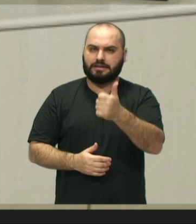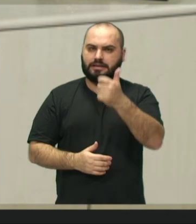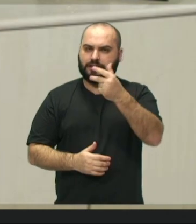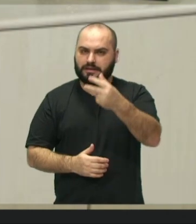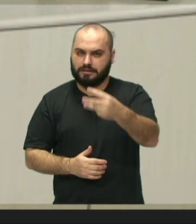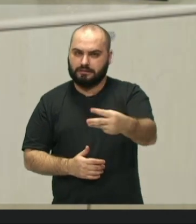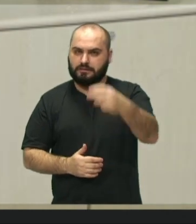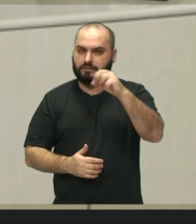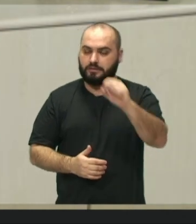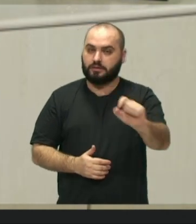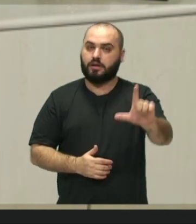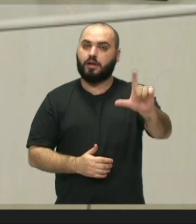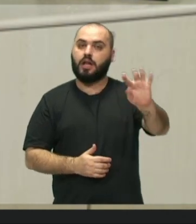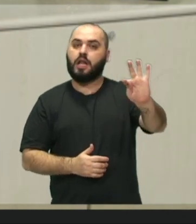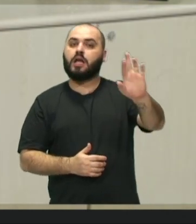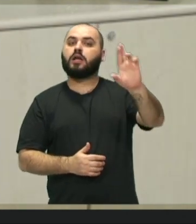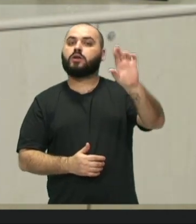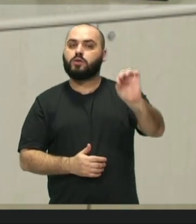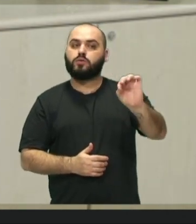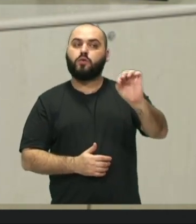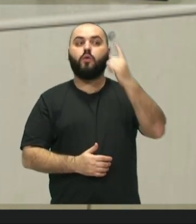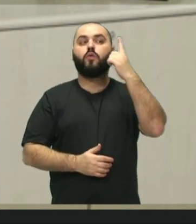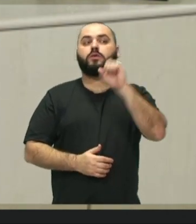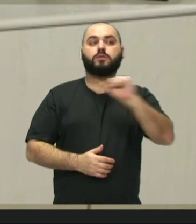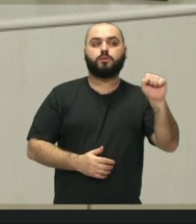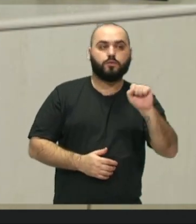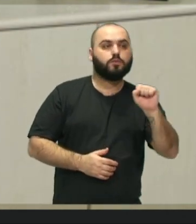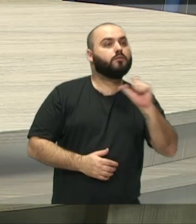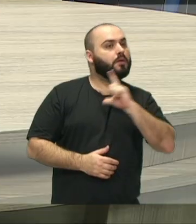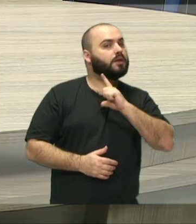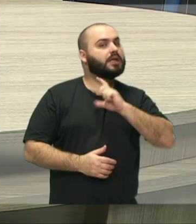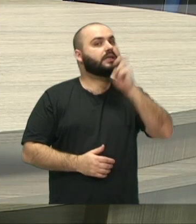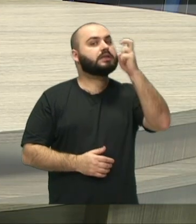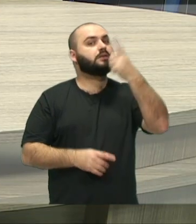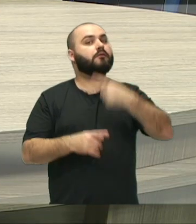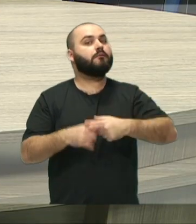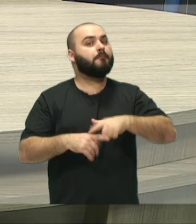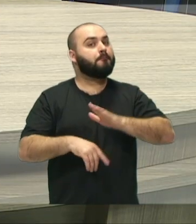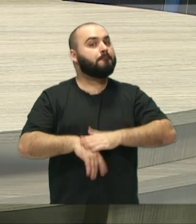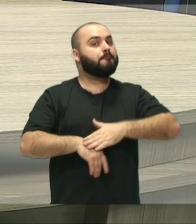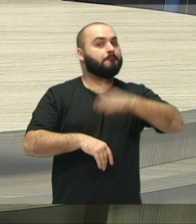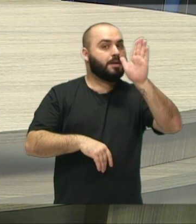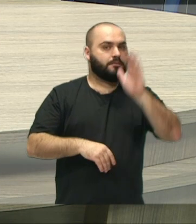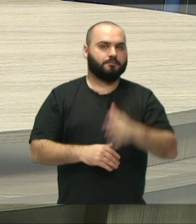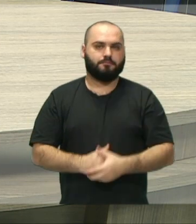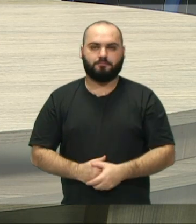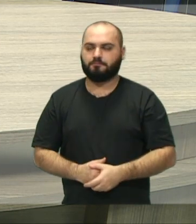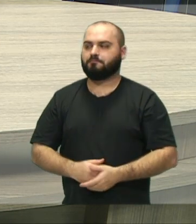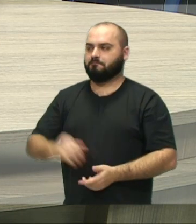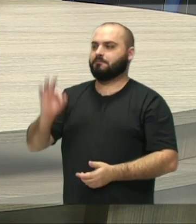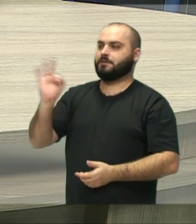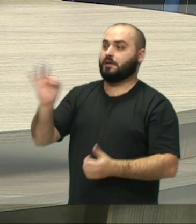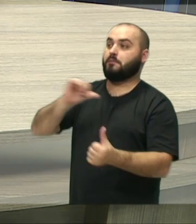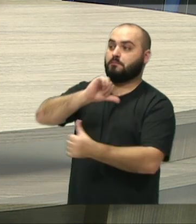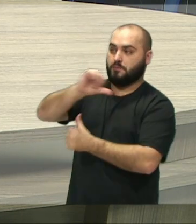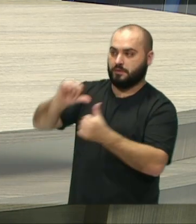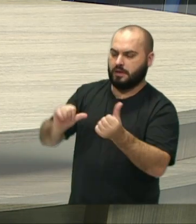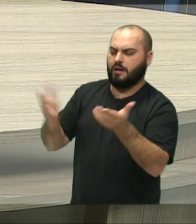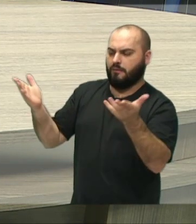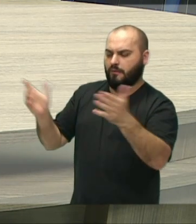para ter 5 ou 6 vezes mais do que isso. Agora vamos mudar um pouquinho do foco do saneamento para